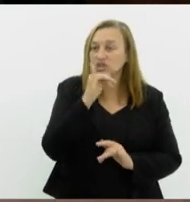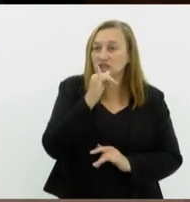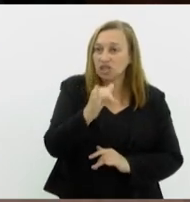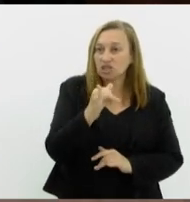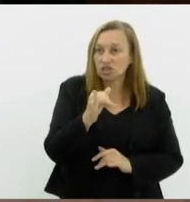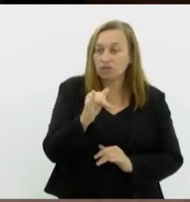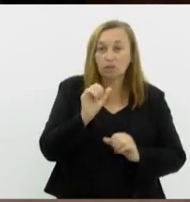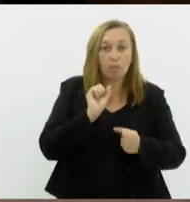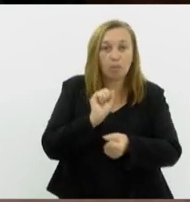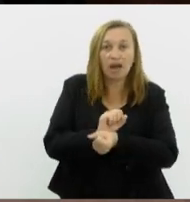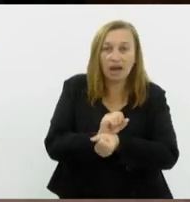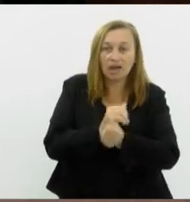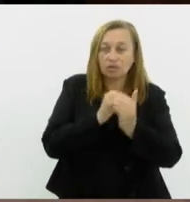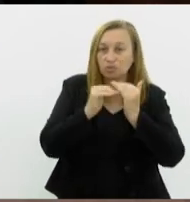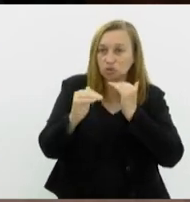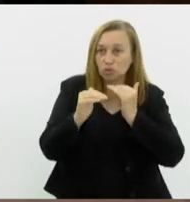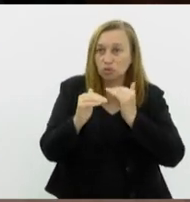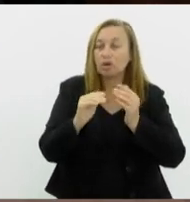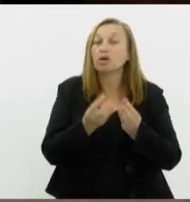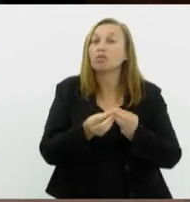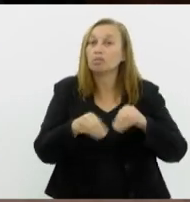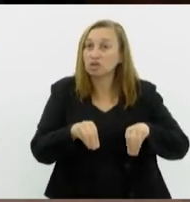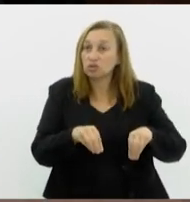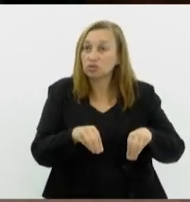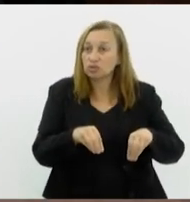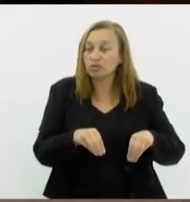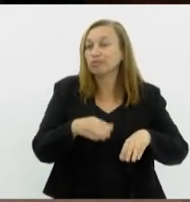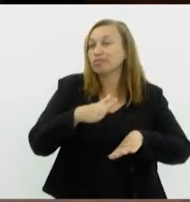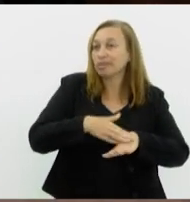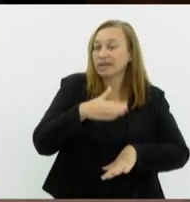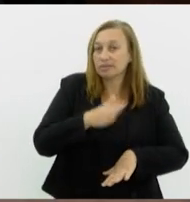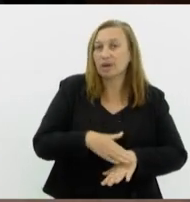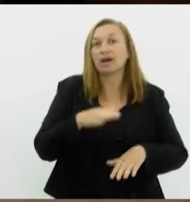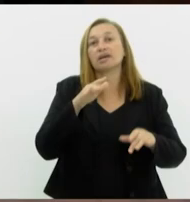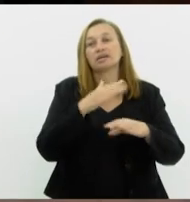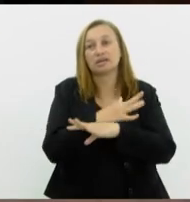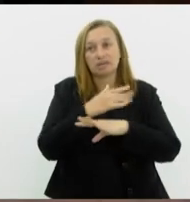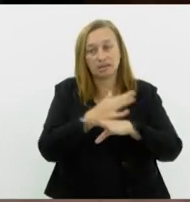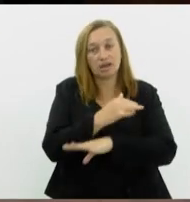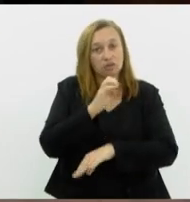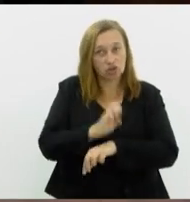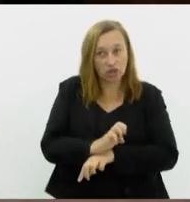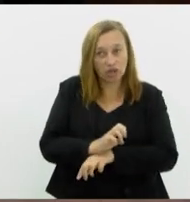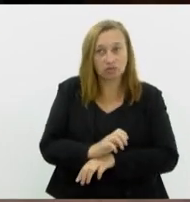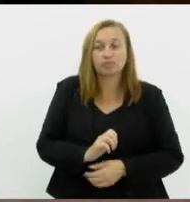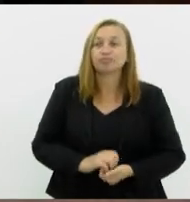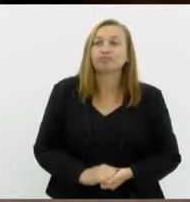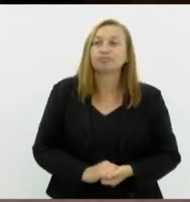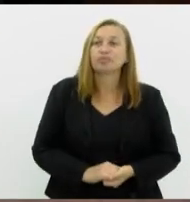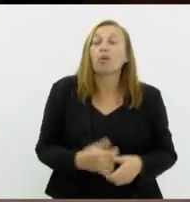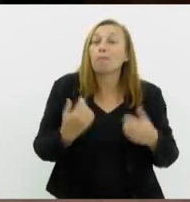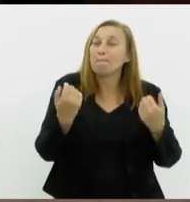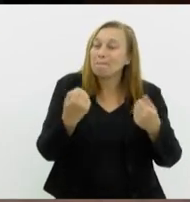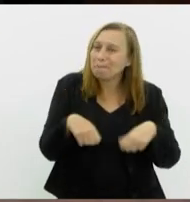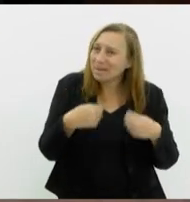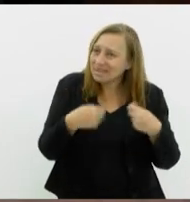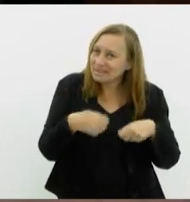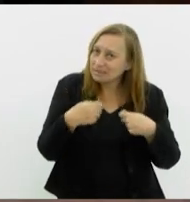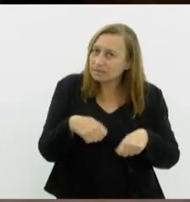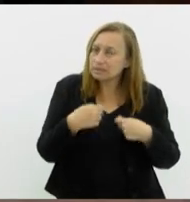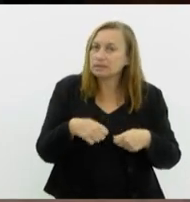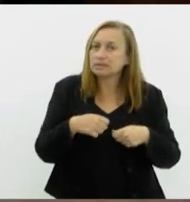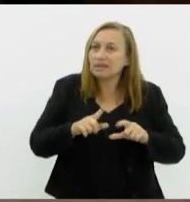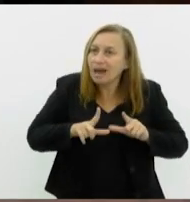interditada, parada, e isso prejudicando cada vez mais a nossa cidade, o nosso estado. A gente precisa apertar